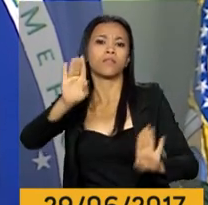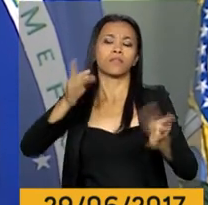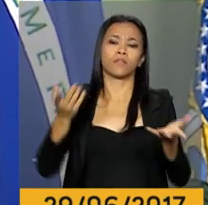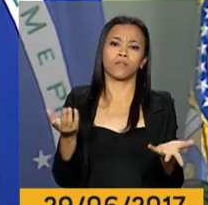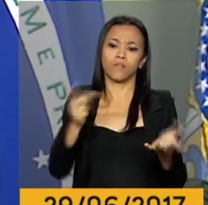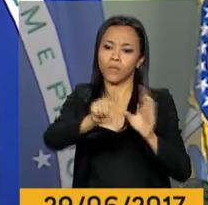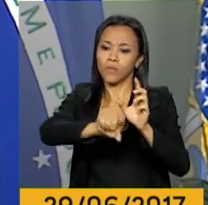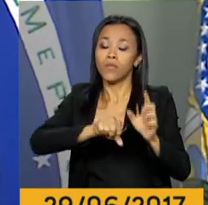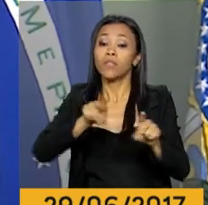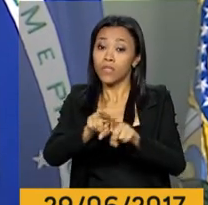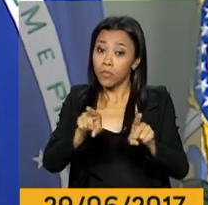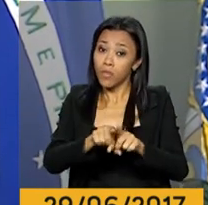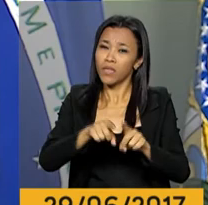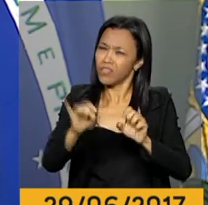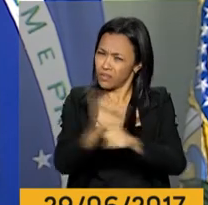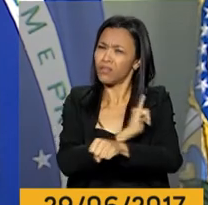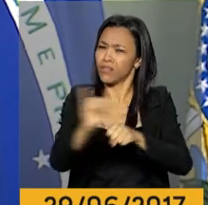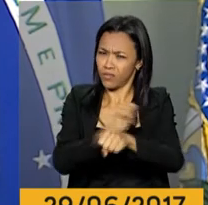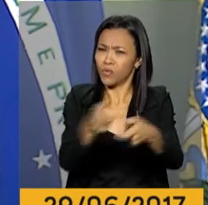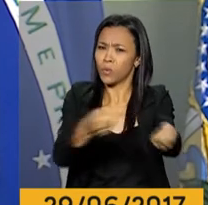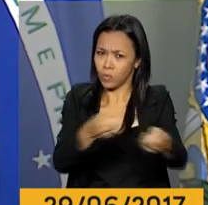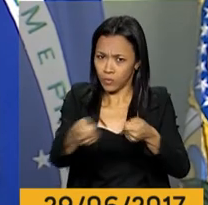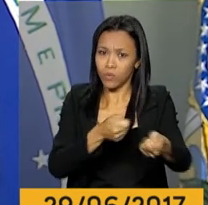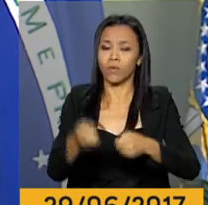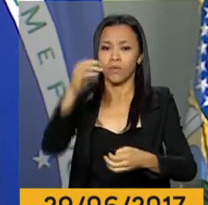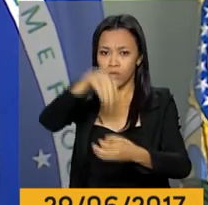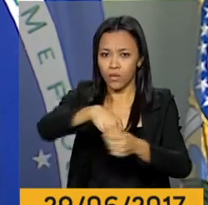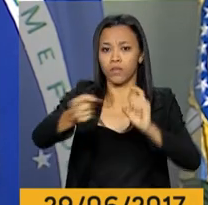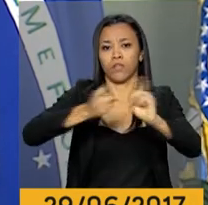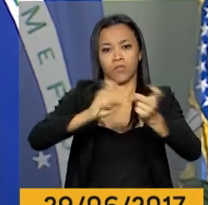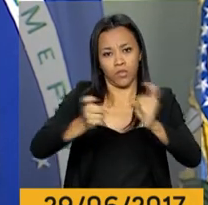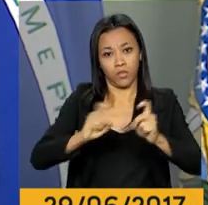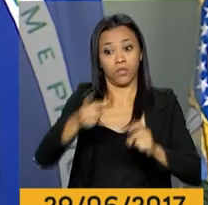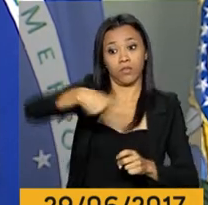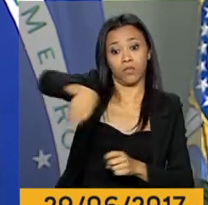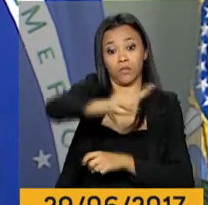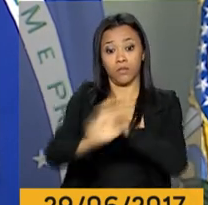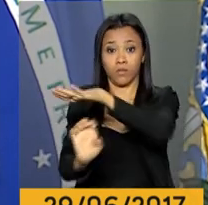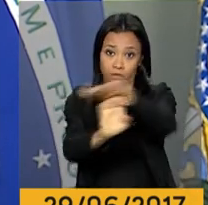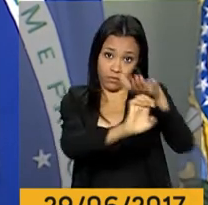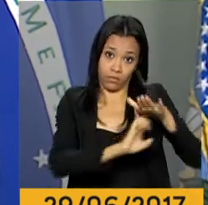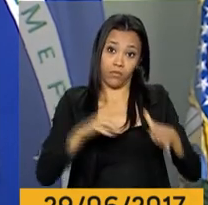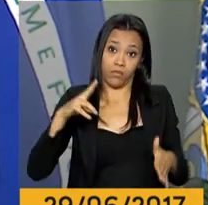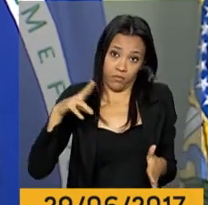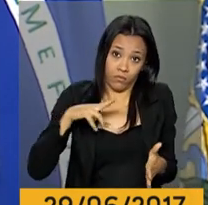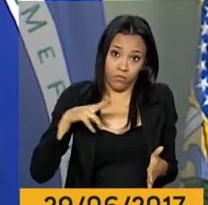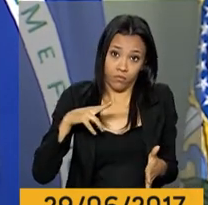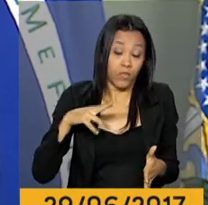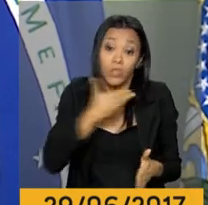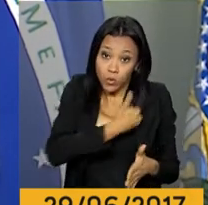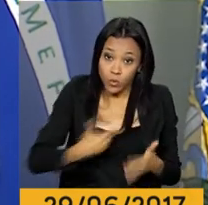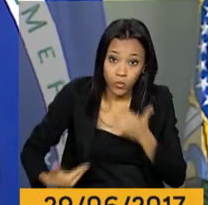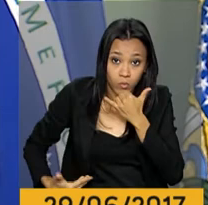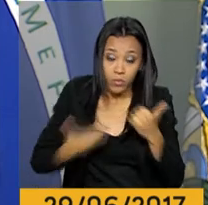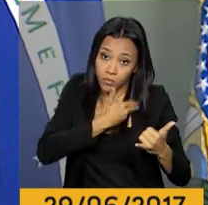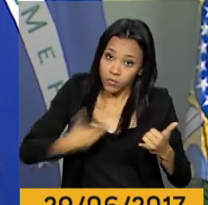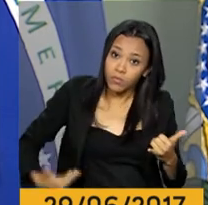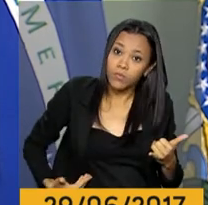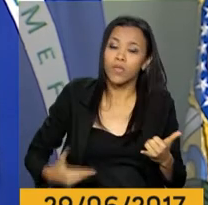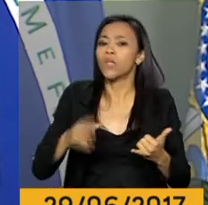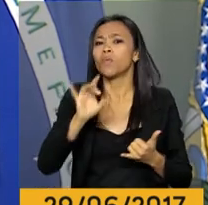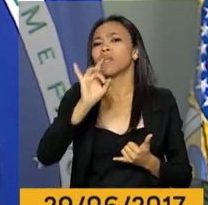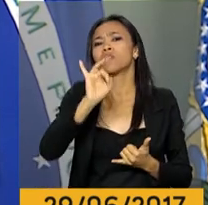de controle convenhamos que o objetivo não era só moralista tratava na verdade